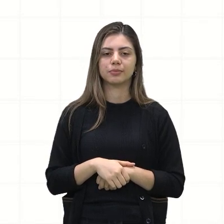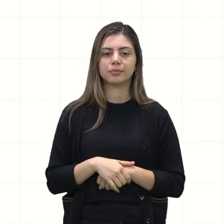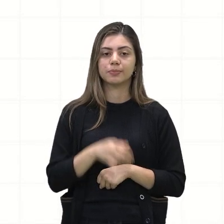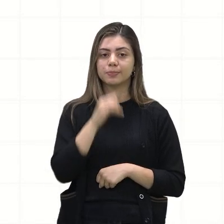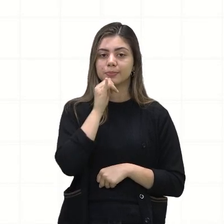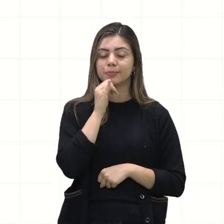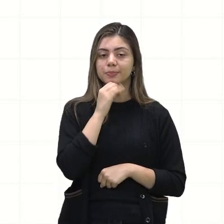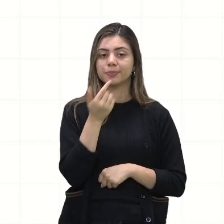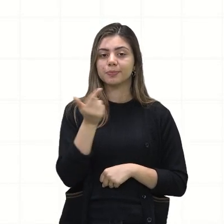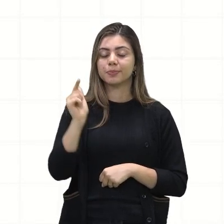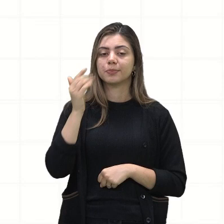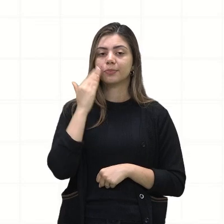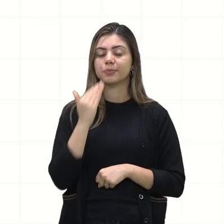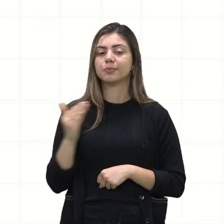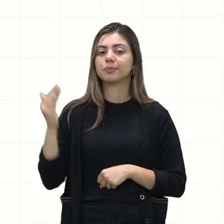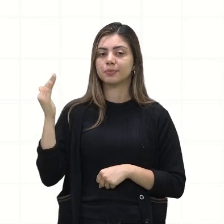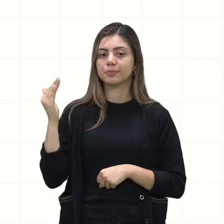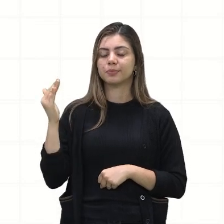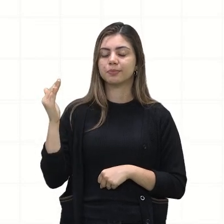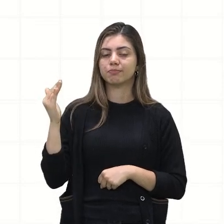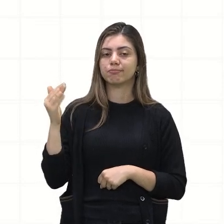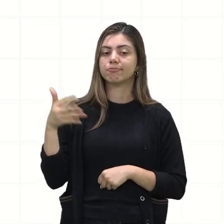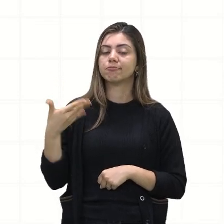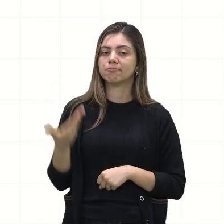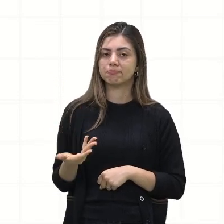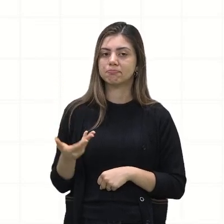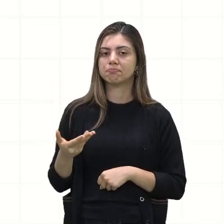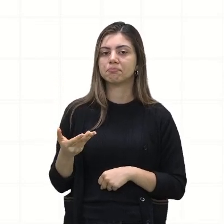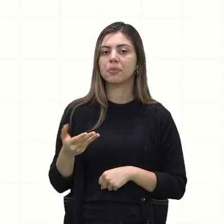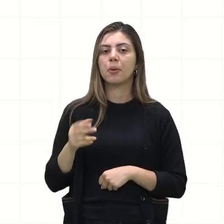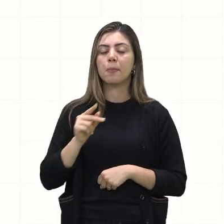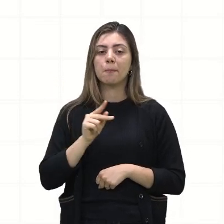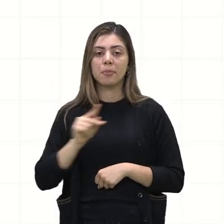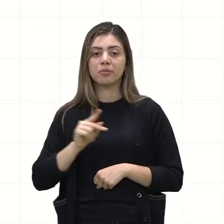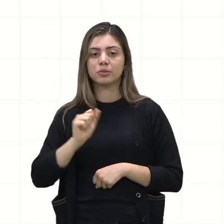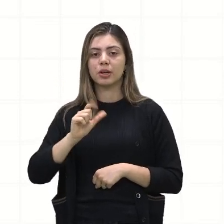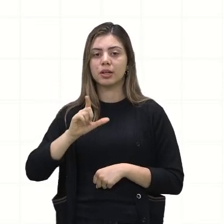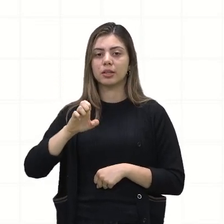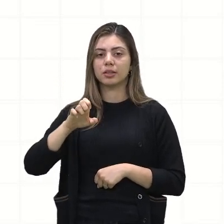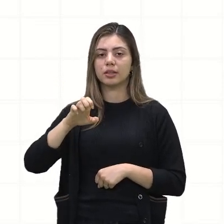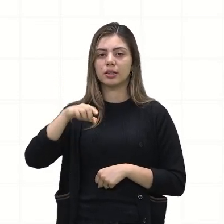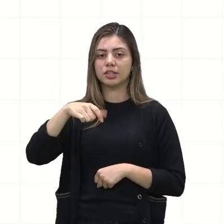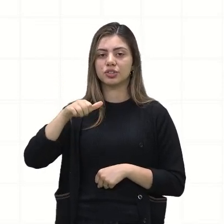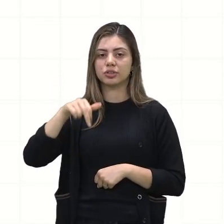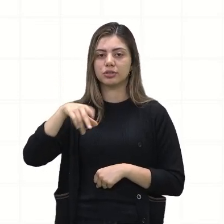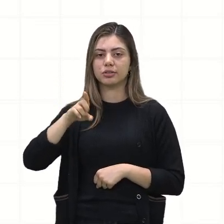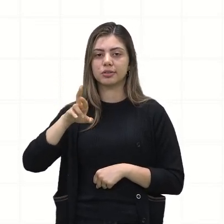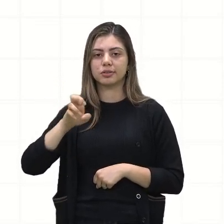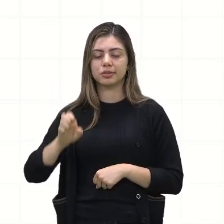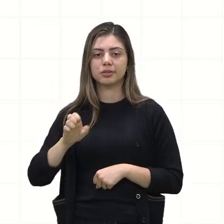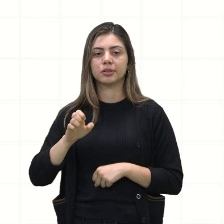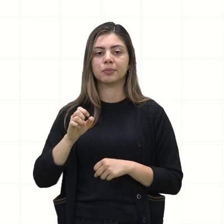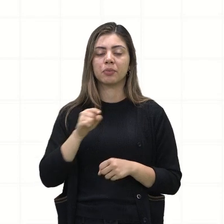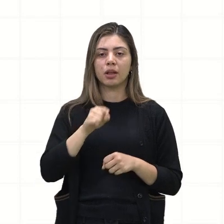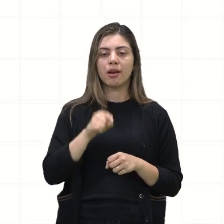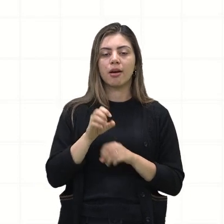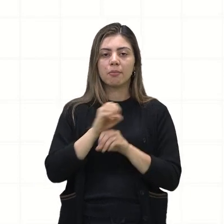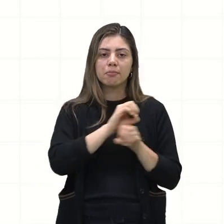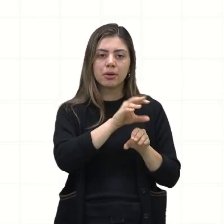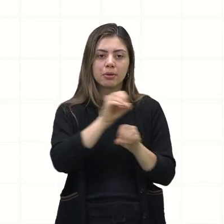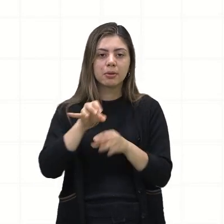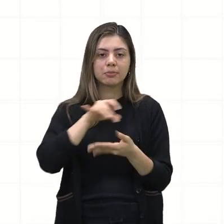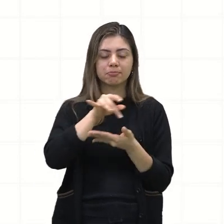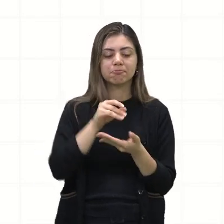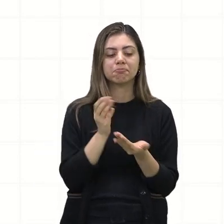Vamos analisar aqui mais um caso. O professor Alexandre acabou de finalizar a aula no